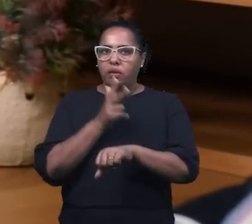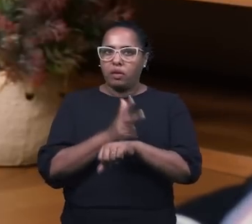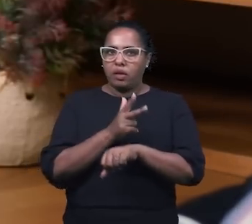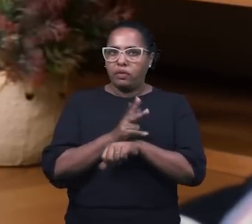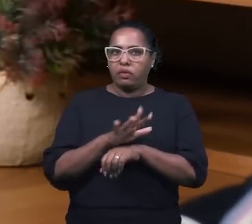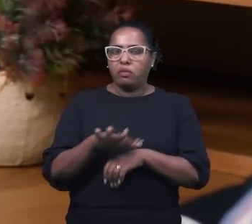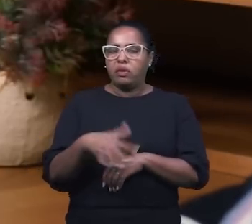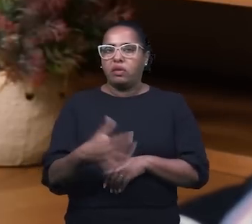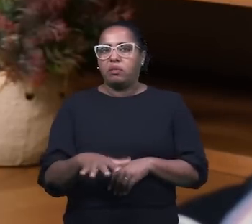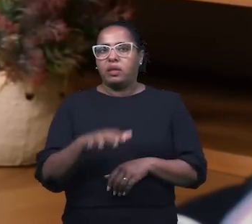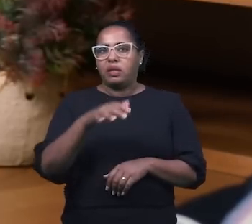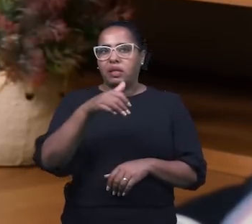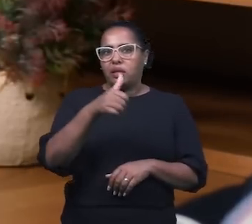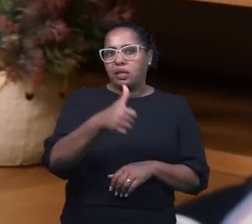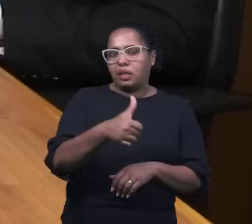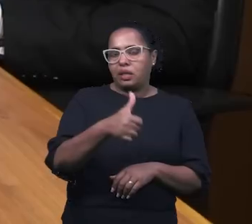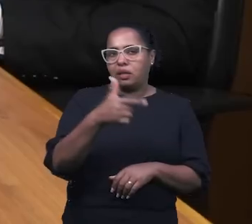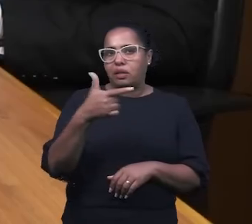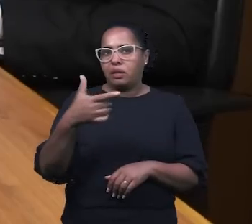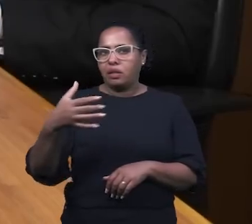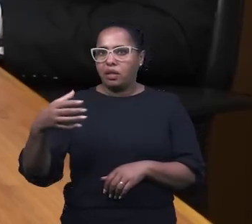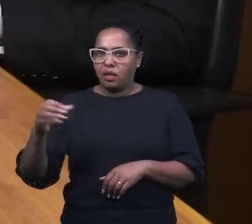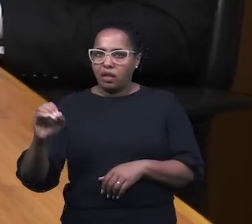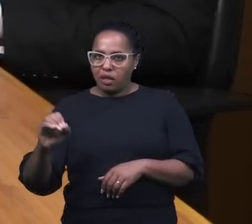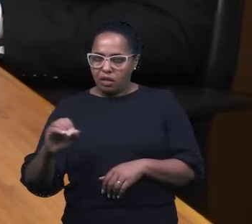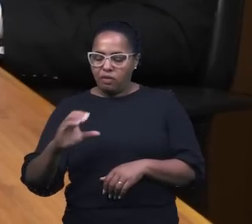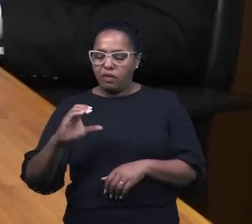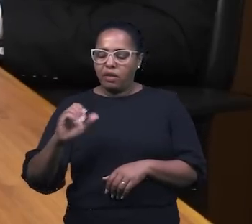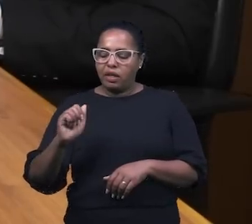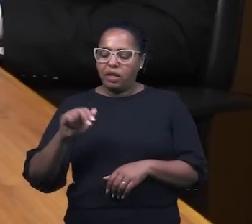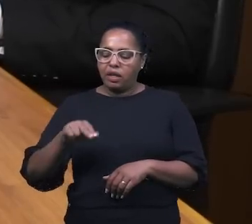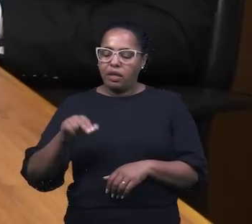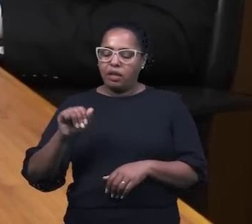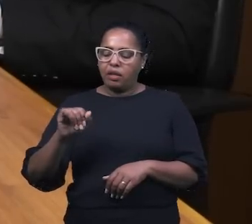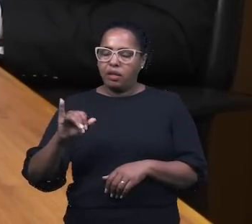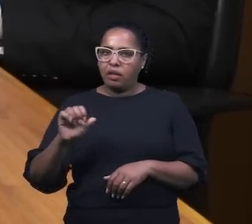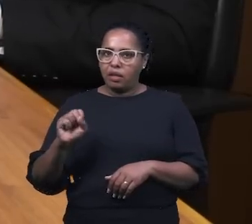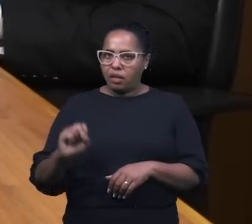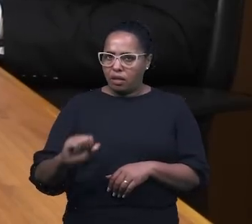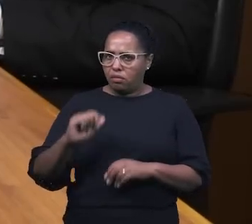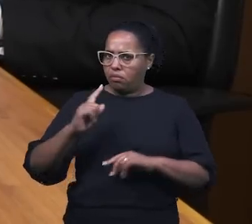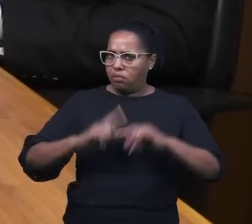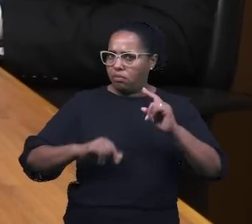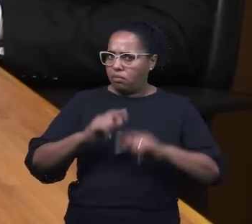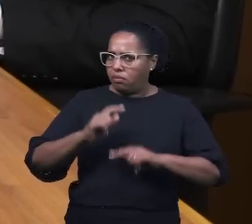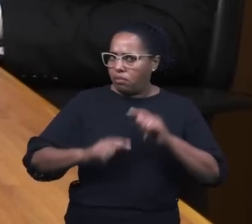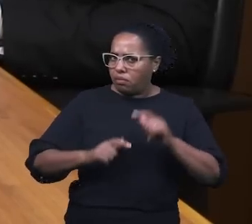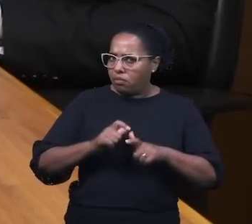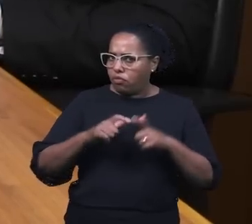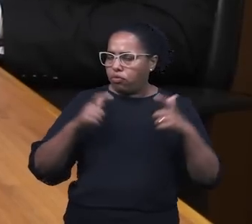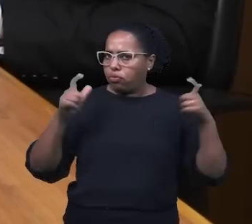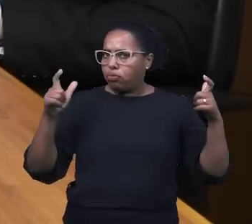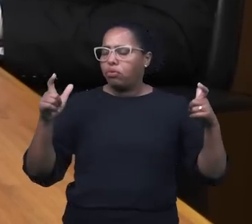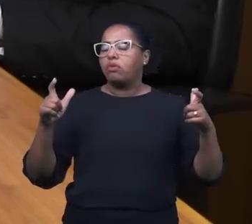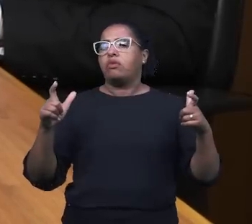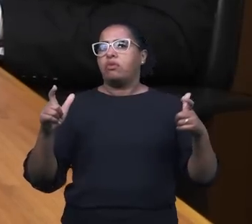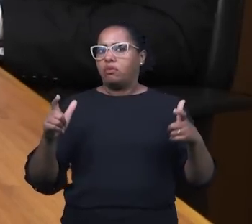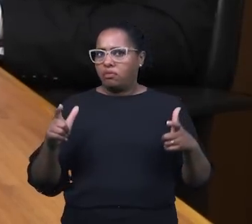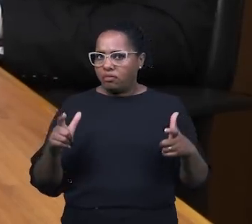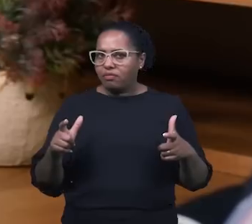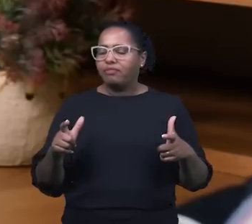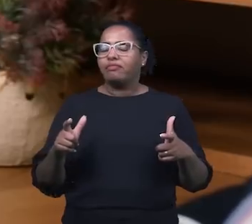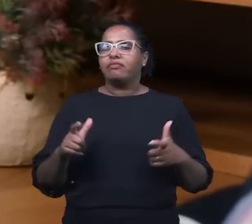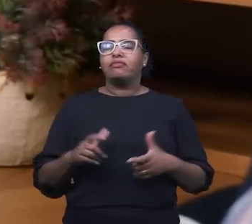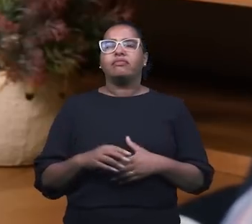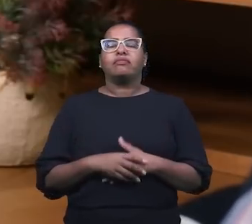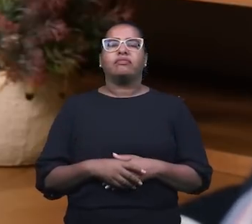gravação, vai dar em média 120 canais. Então, é um material muito grande. Nós estamos falando de um hino,